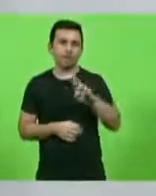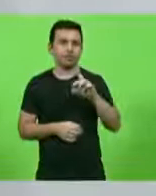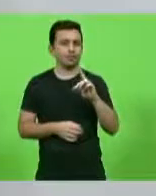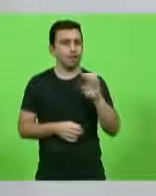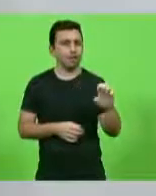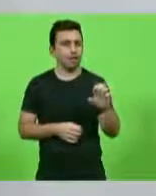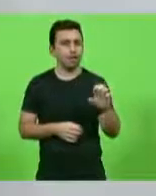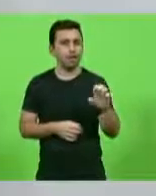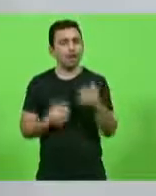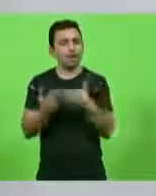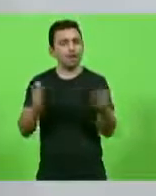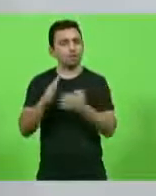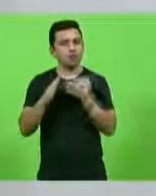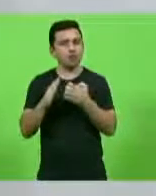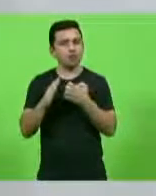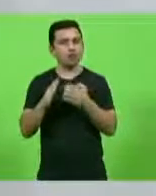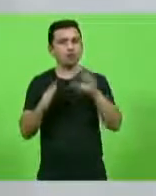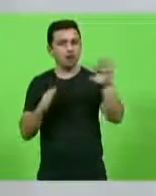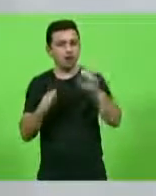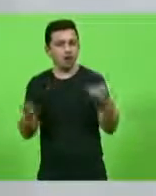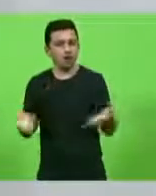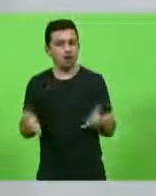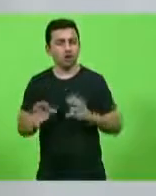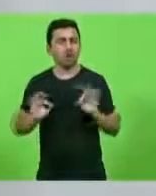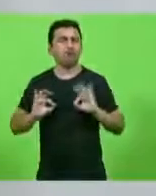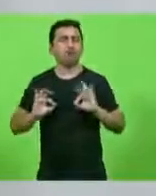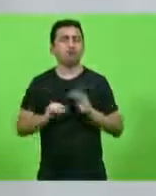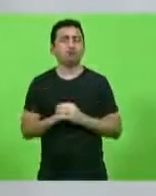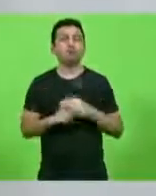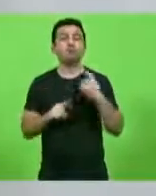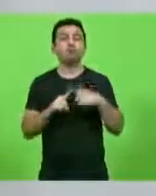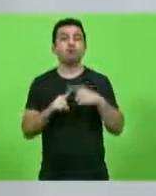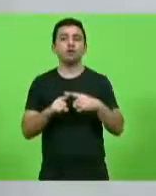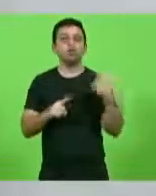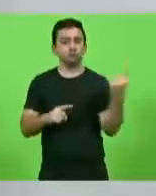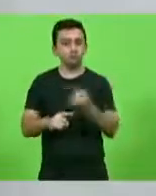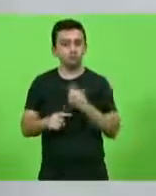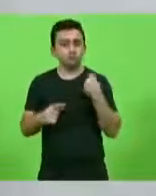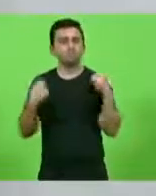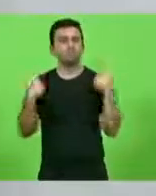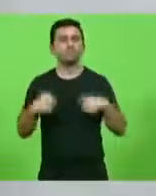poucas empresas, não recebam nesse momento. Por quê? Porque a gente precisa